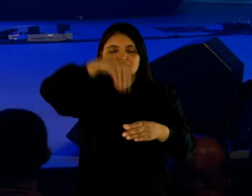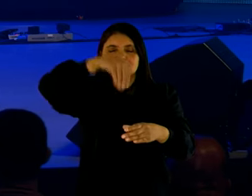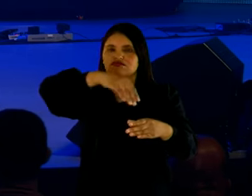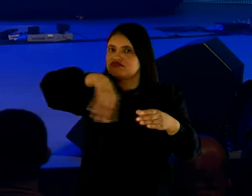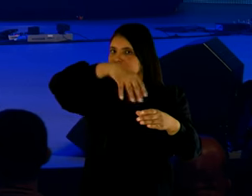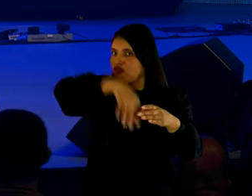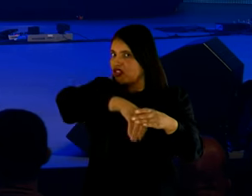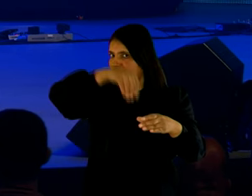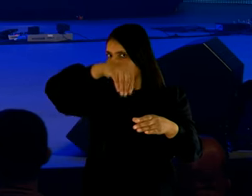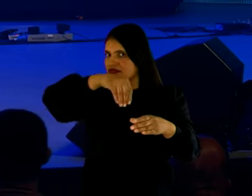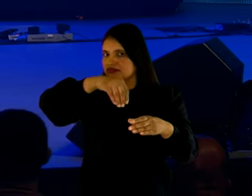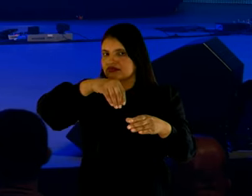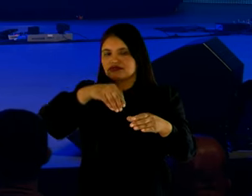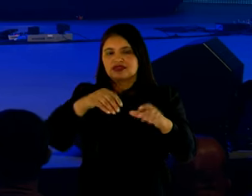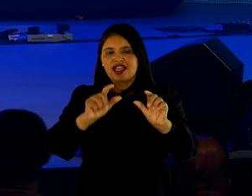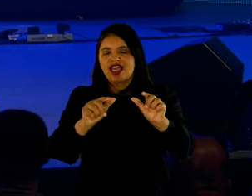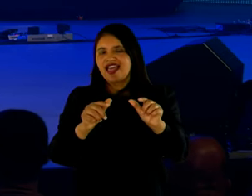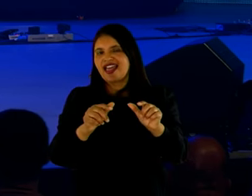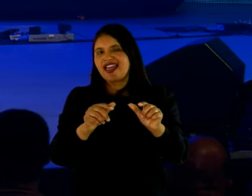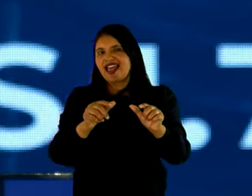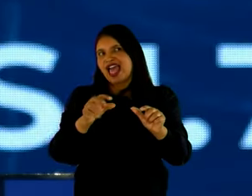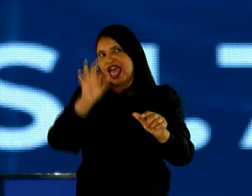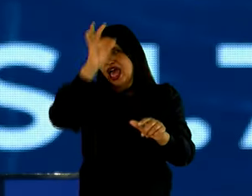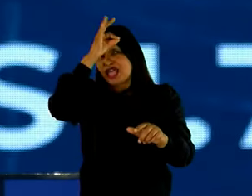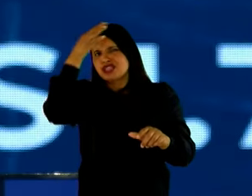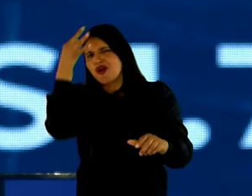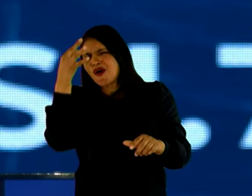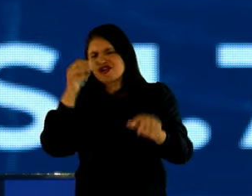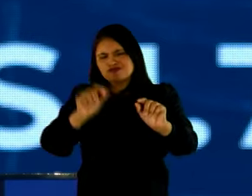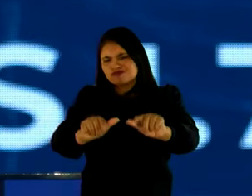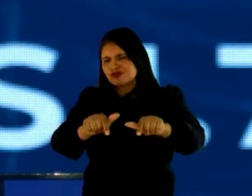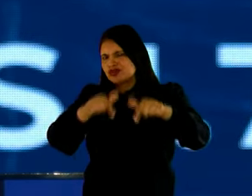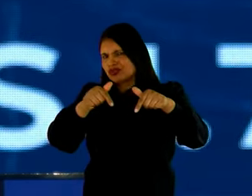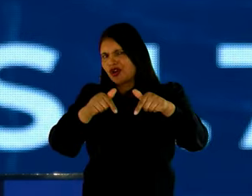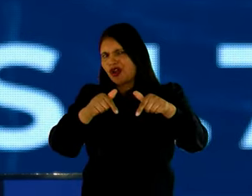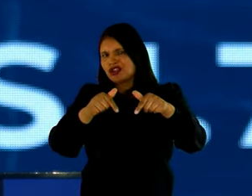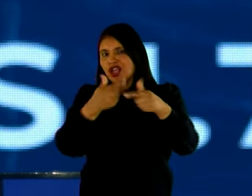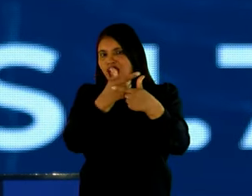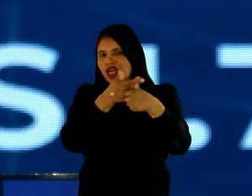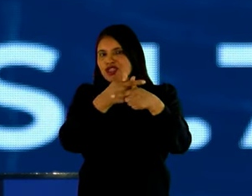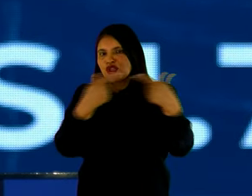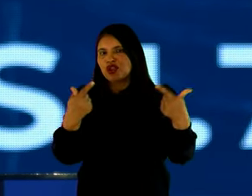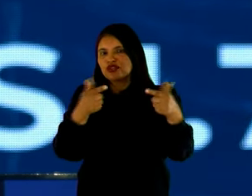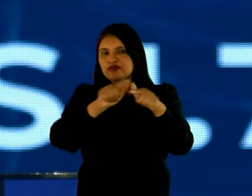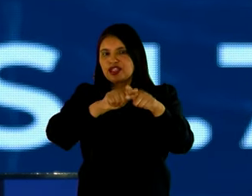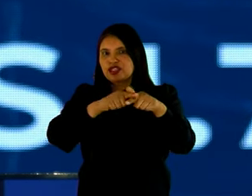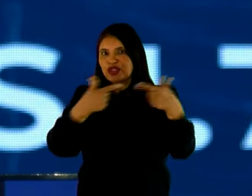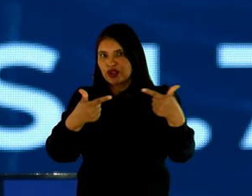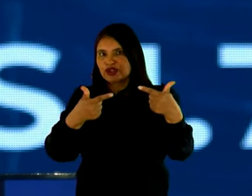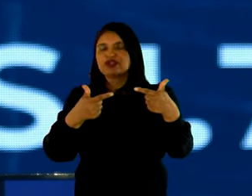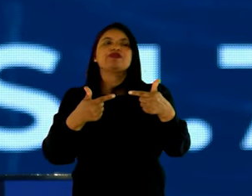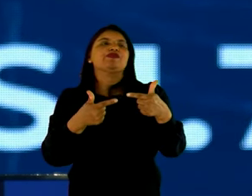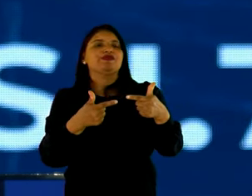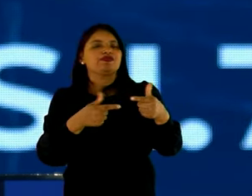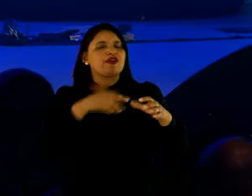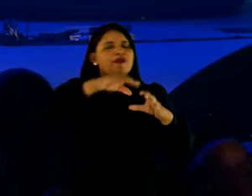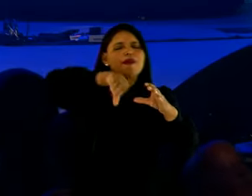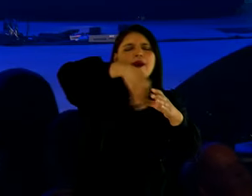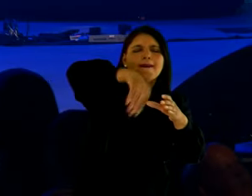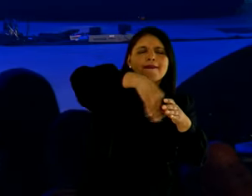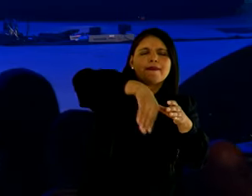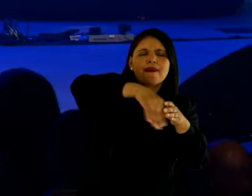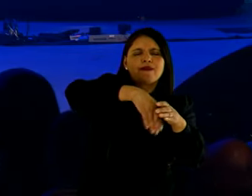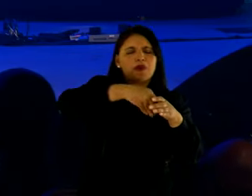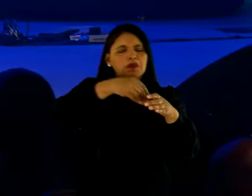lançavam aqui numa brincadeira. Quando a gente era criança, a gente brincava de dois ou um.